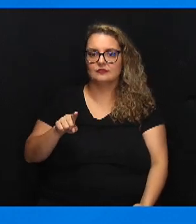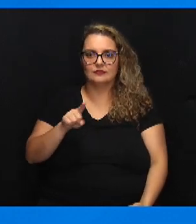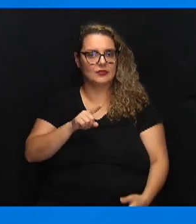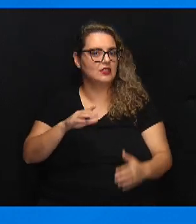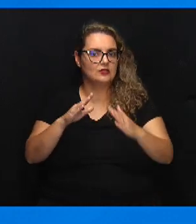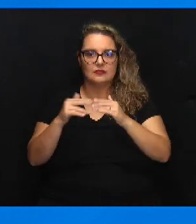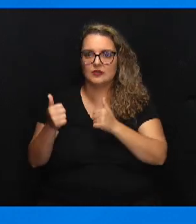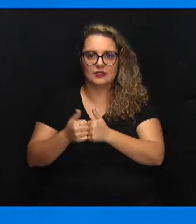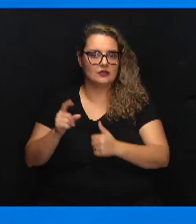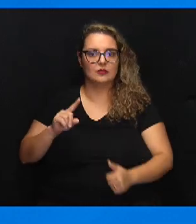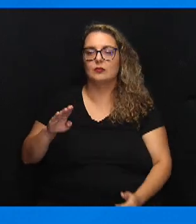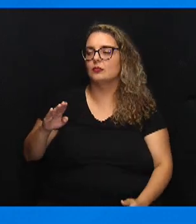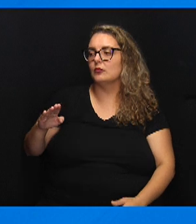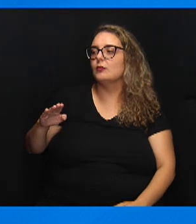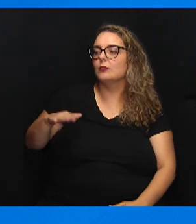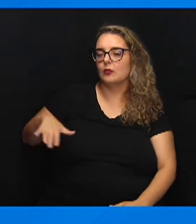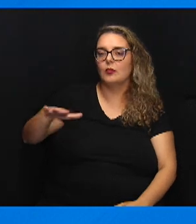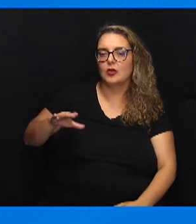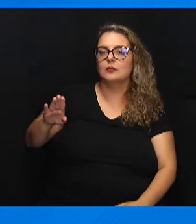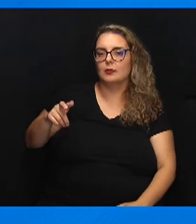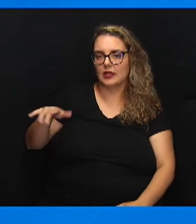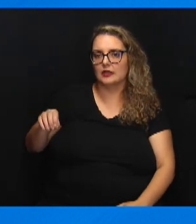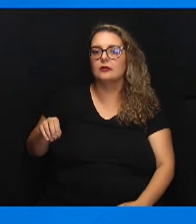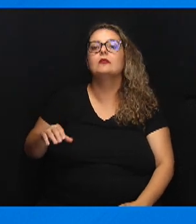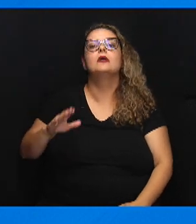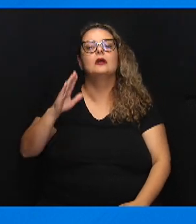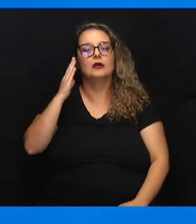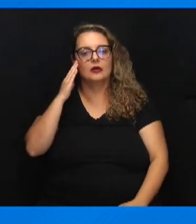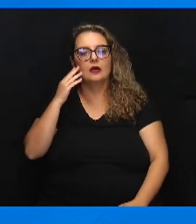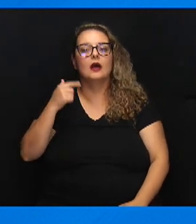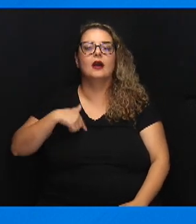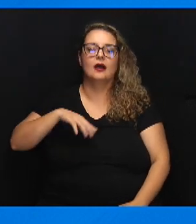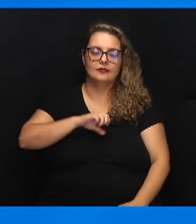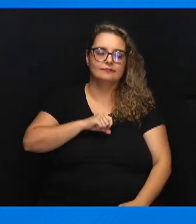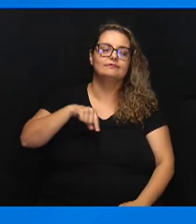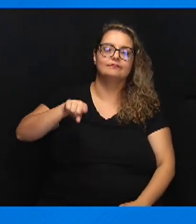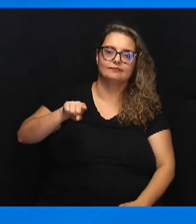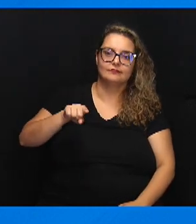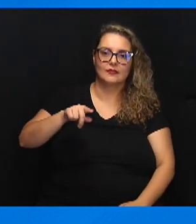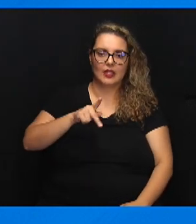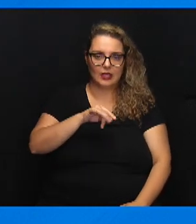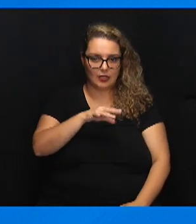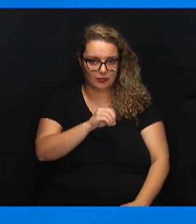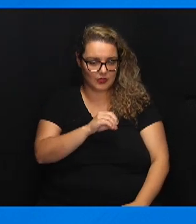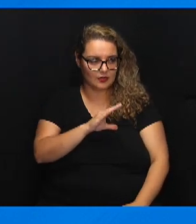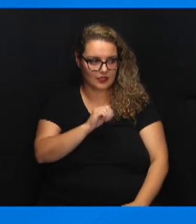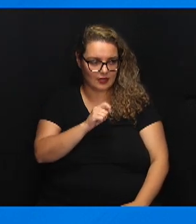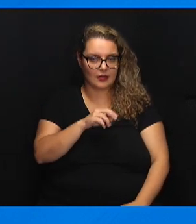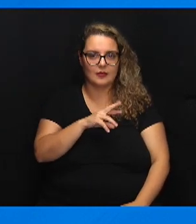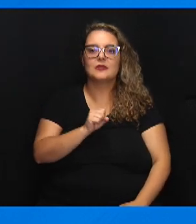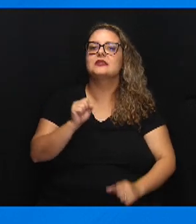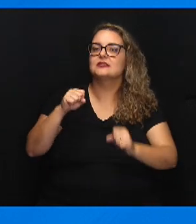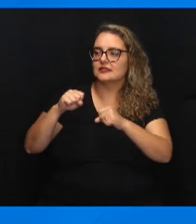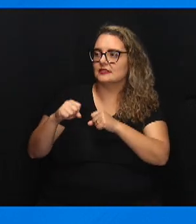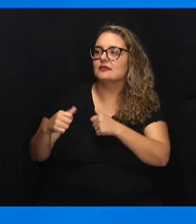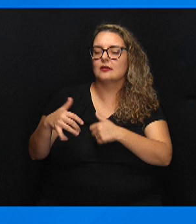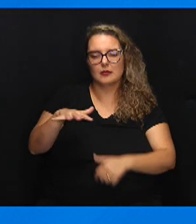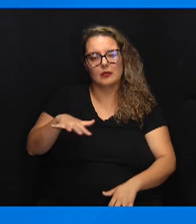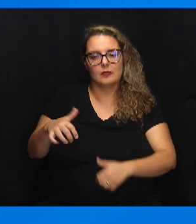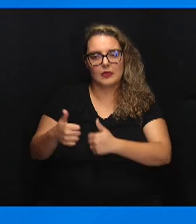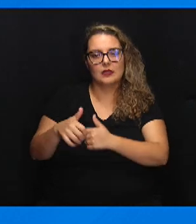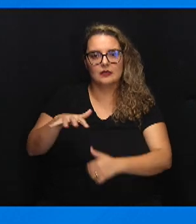de Souzas. Joaquim? Não, moro em Barão. Mora em Barão mesmo. Eu gosto muito de... Pico das Cabras aí ou não? Isso. É Perto, é por ali.